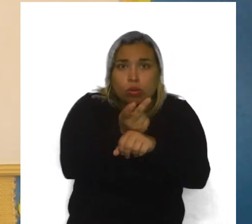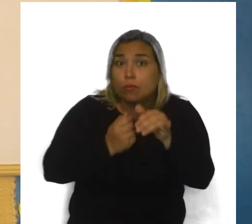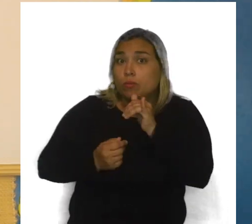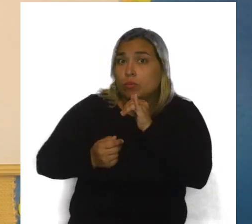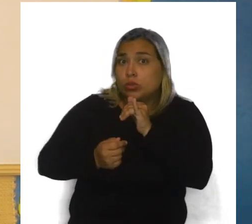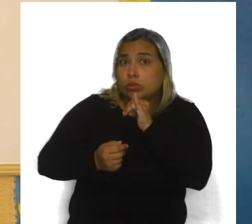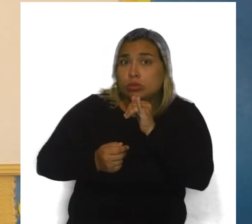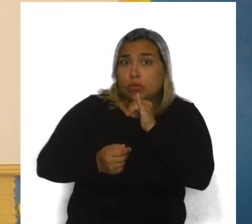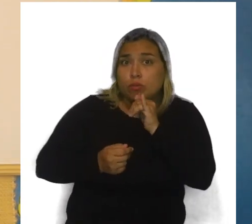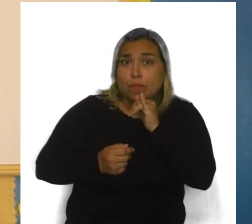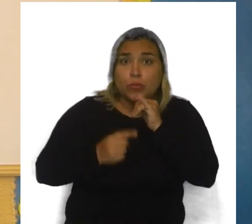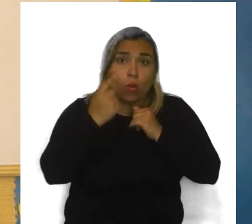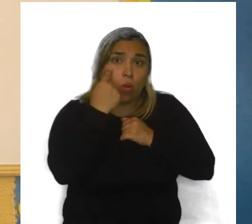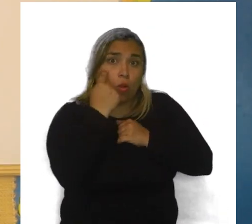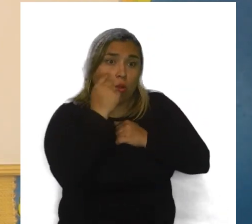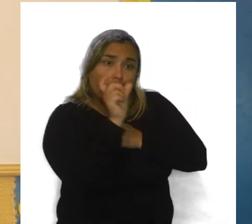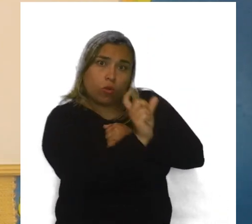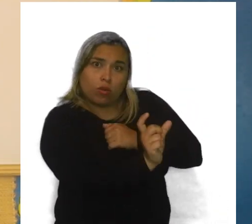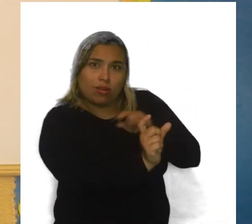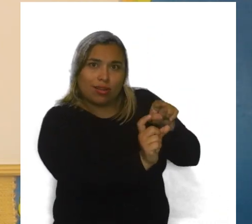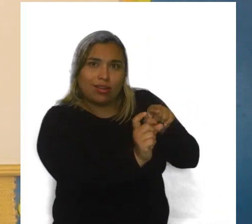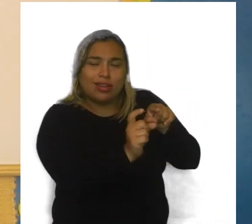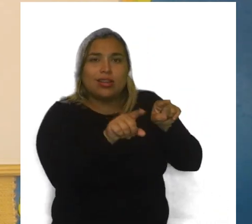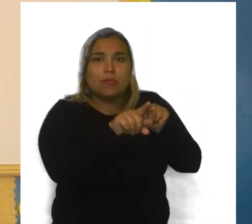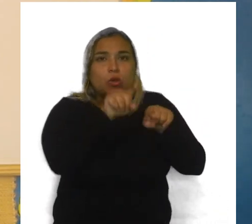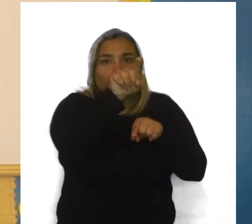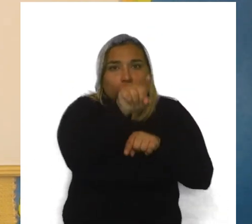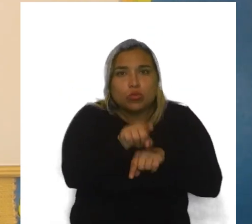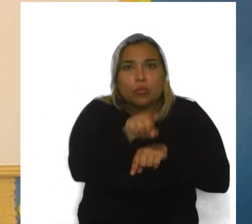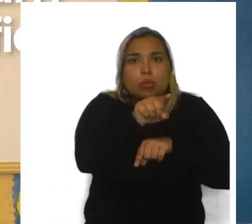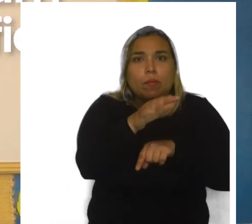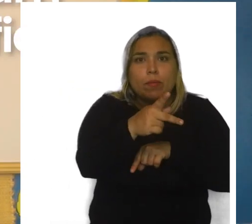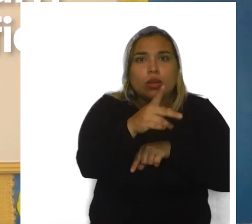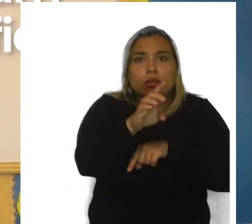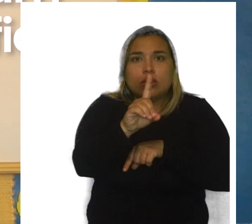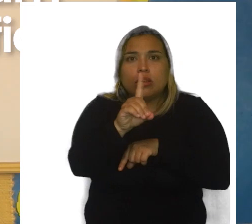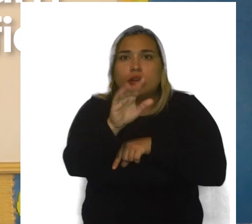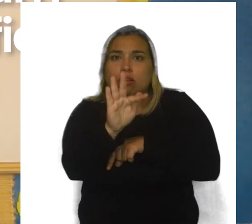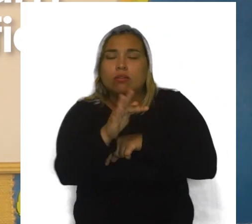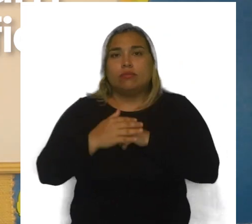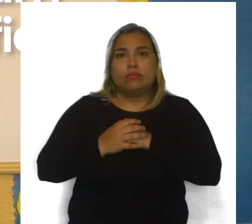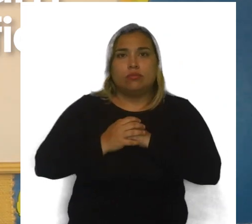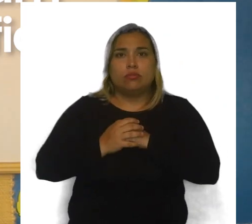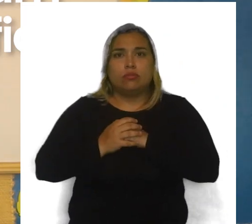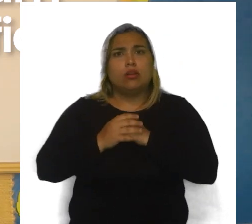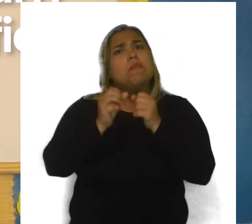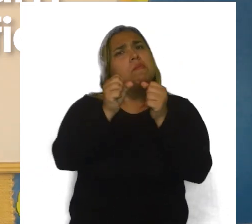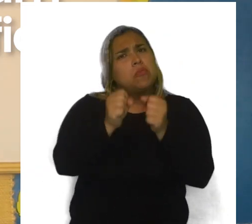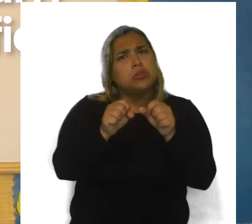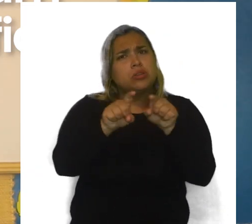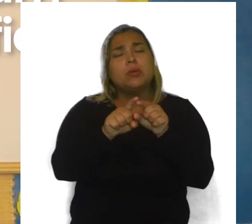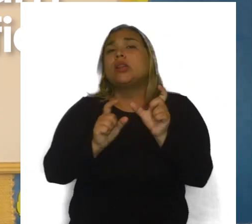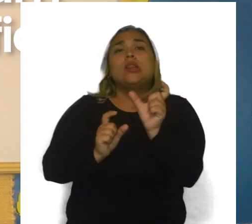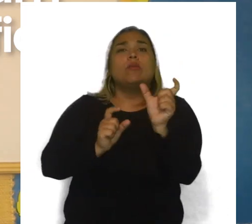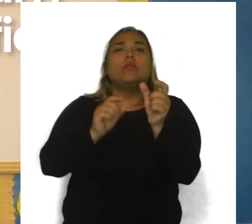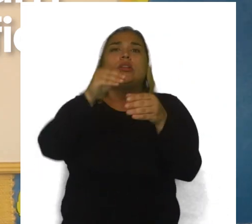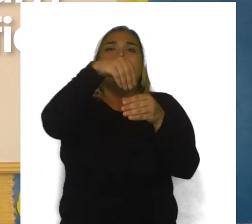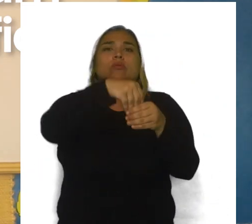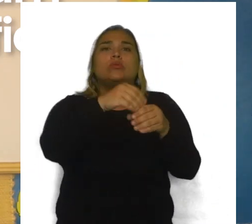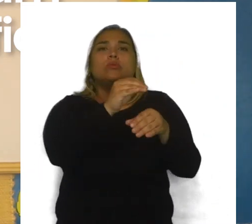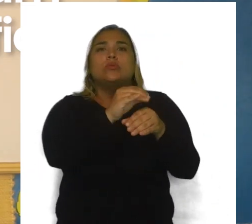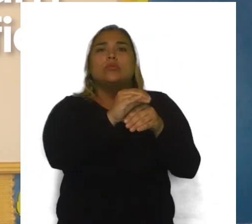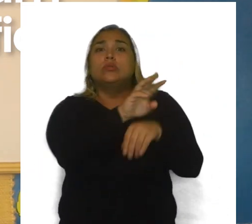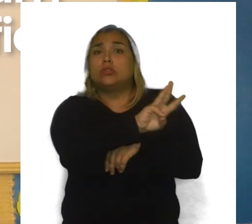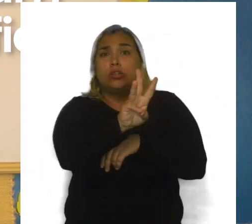Exemplo, FileType, PDF garimpo. Tu também pode buscar um termo dentro de um site. Isso